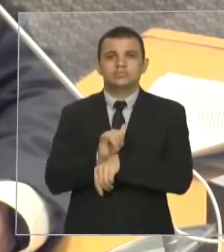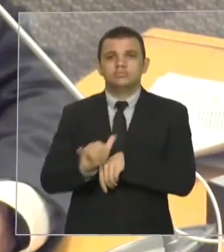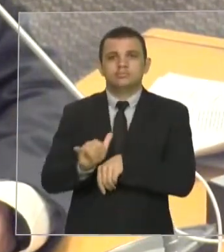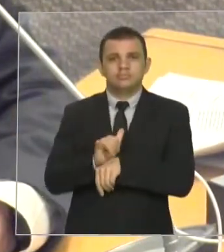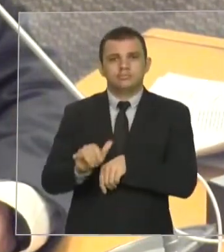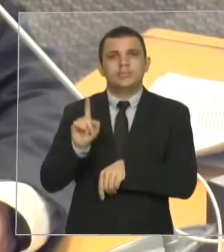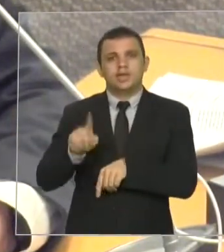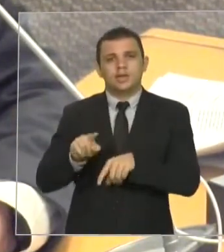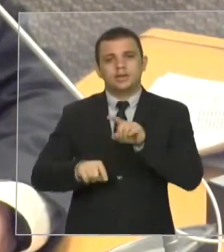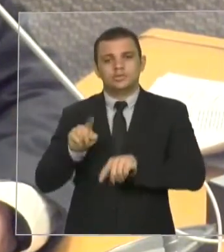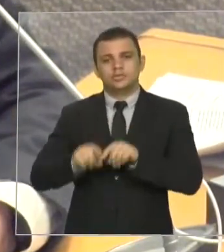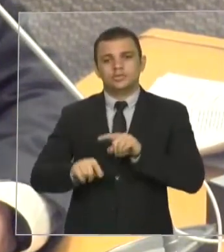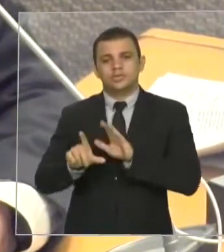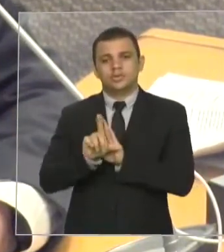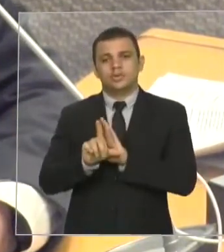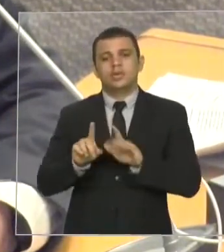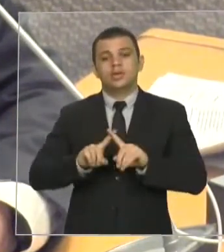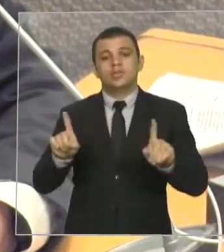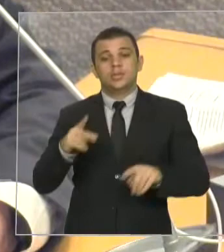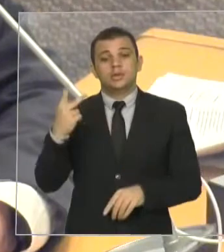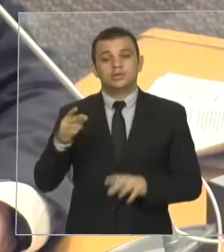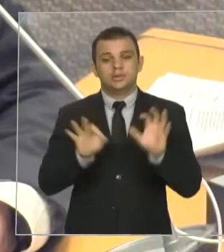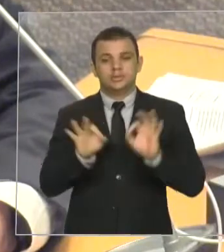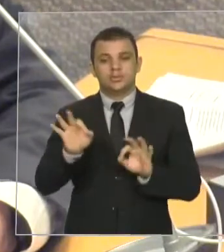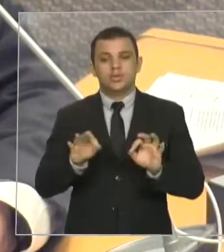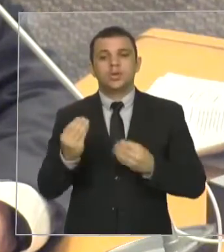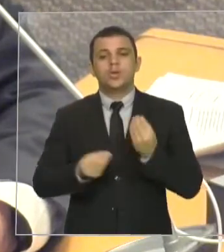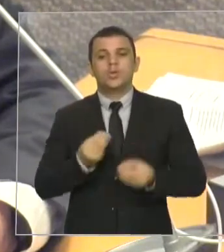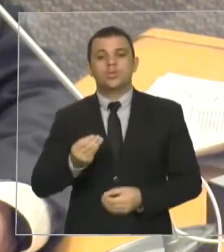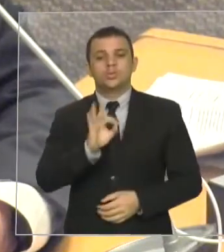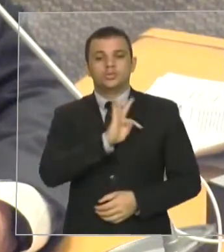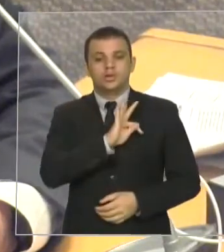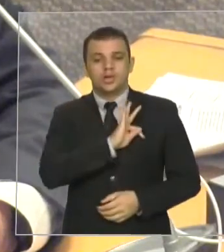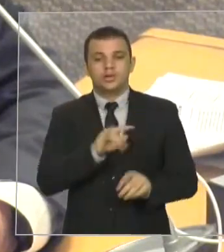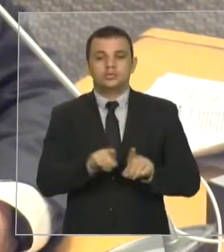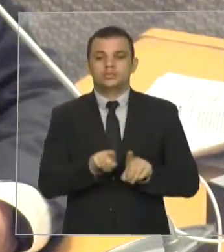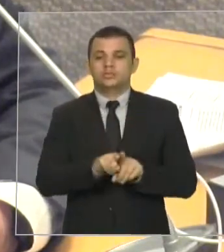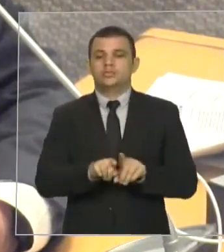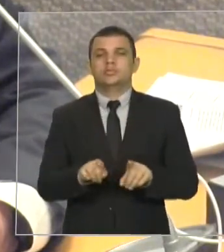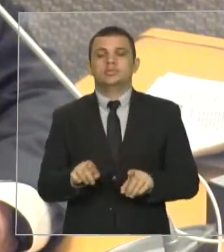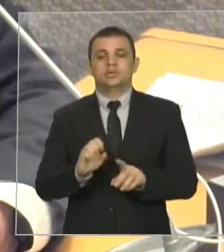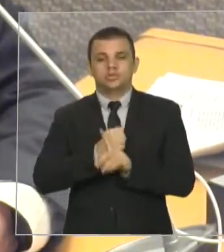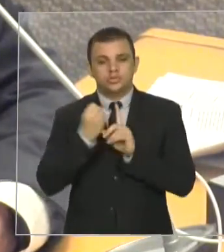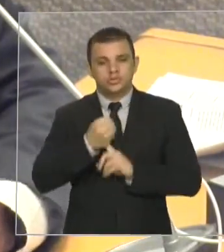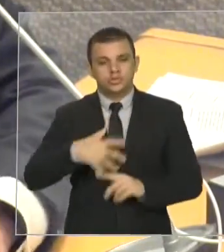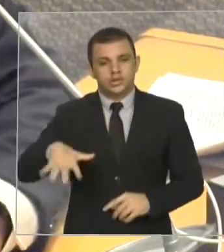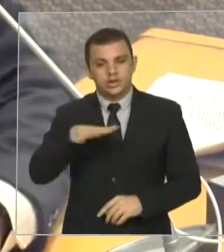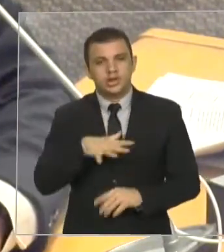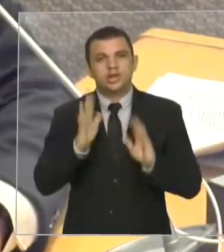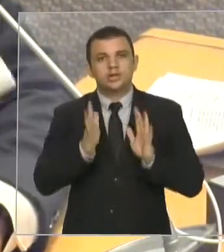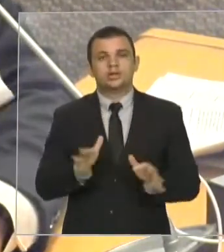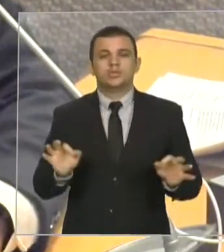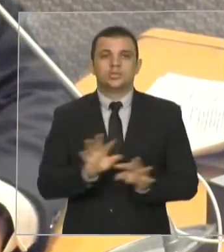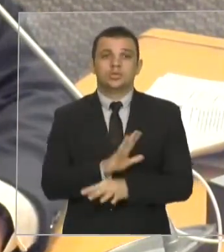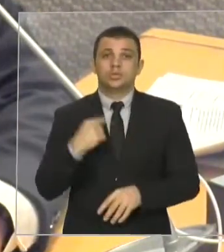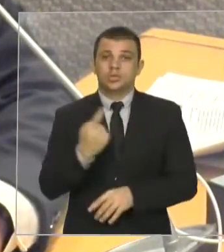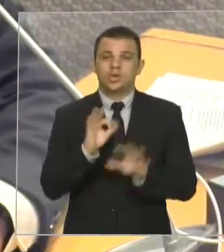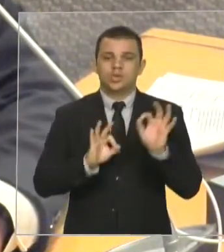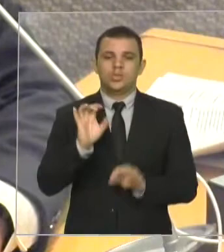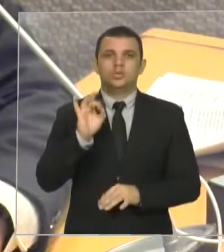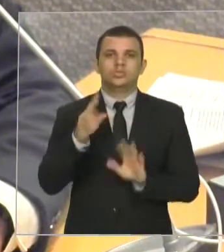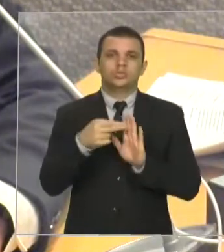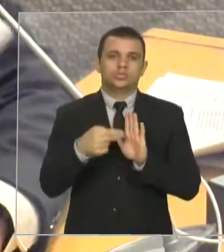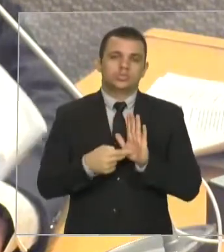construção dele, por técnicos, pela sociedade civil, já foi feita. Então, o que nós estamos fazendo é apenas normatização, e esse apelo e